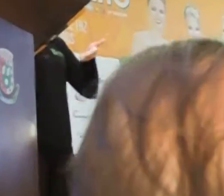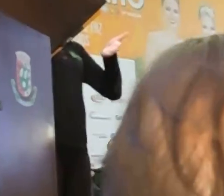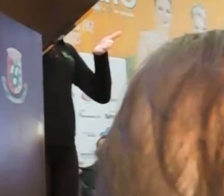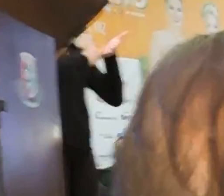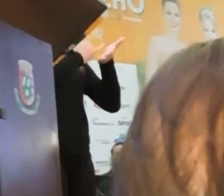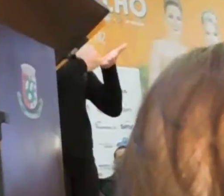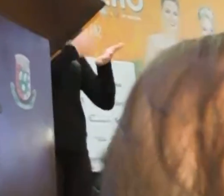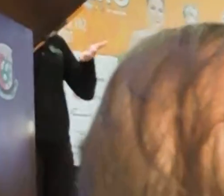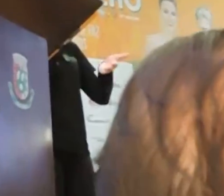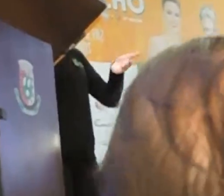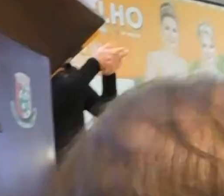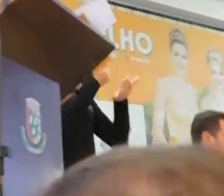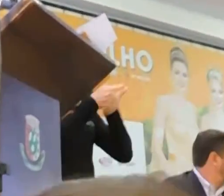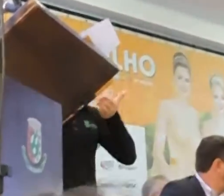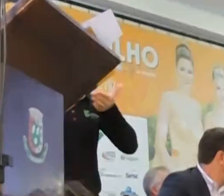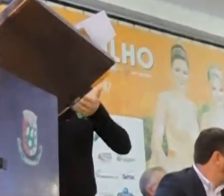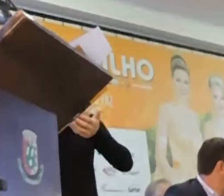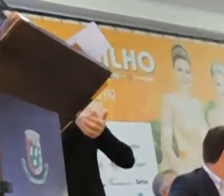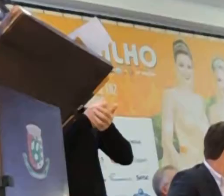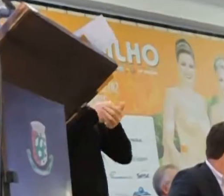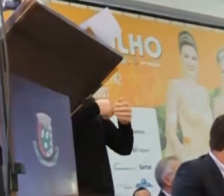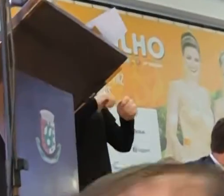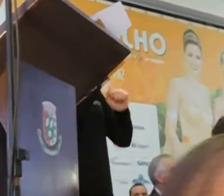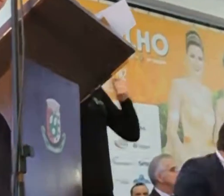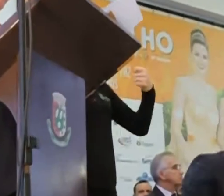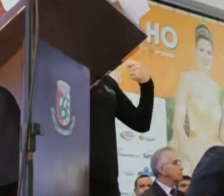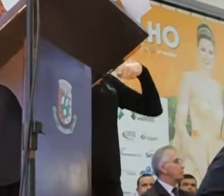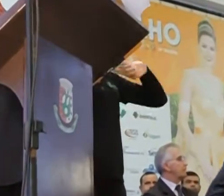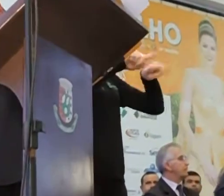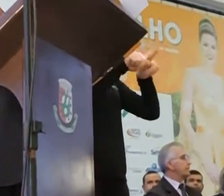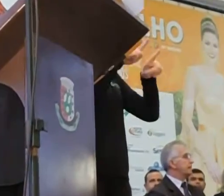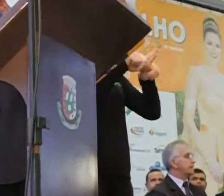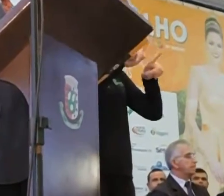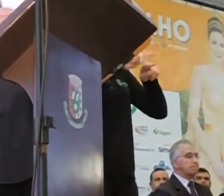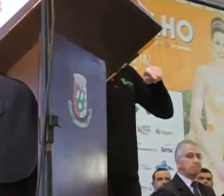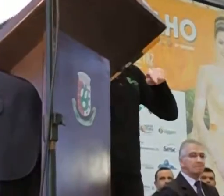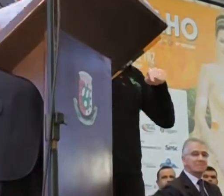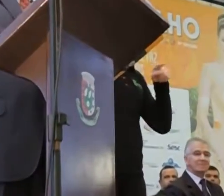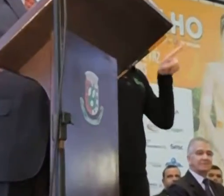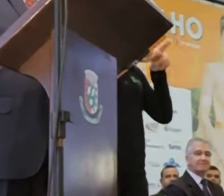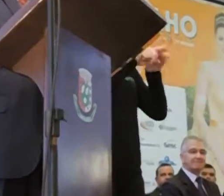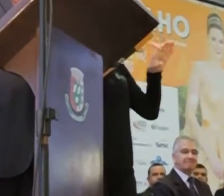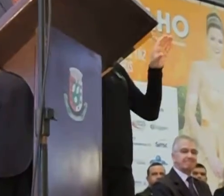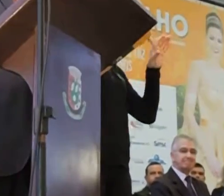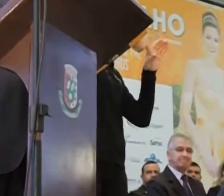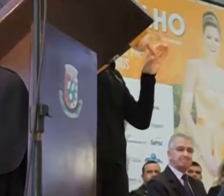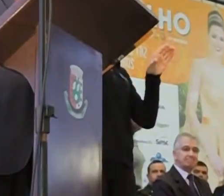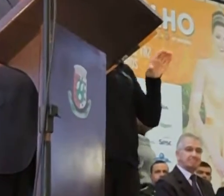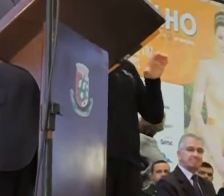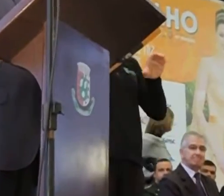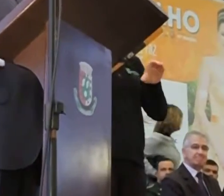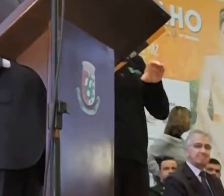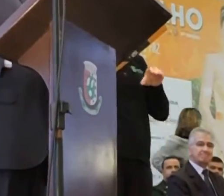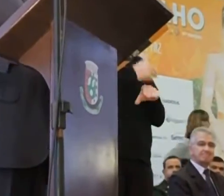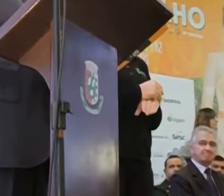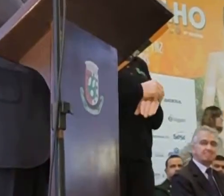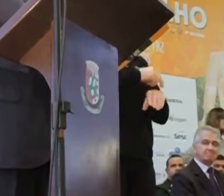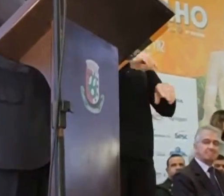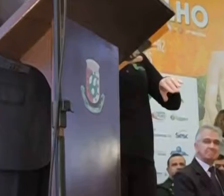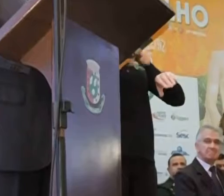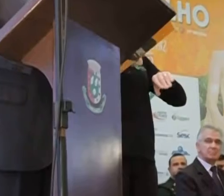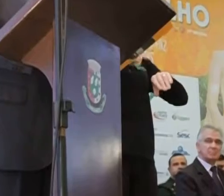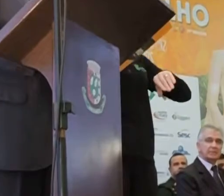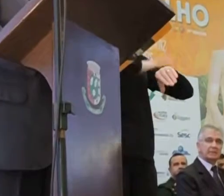no mercadinho, é pago na padaria, é pago no posto de gasolina dos nossos municípios. A